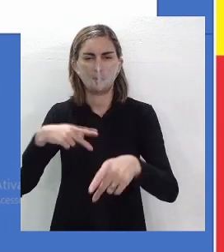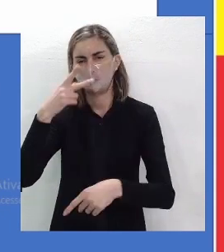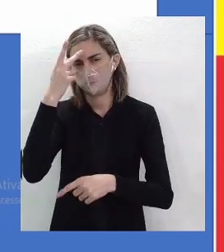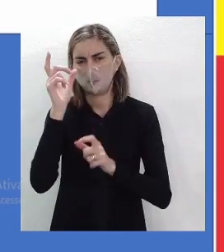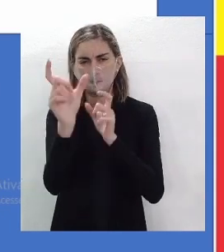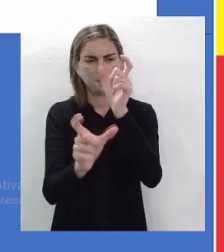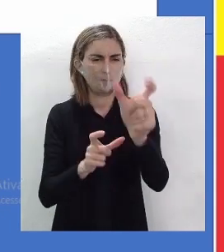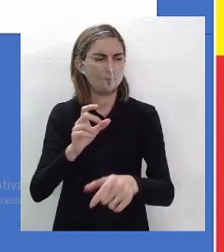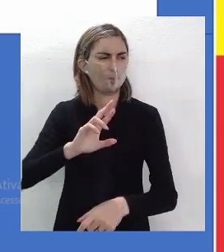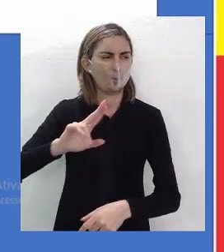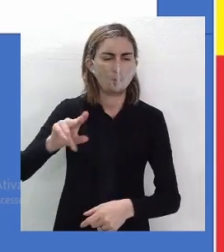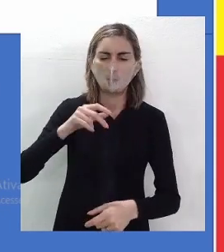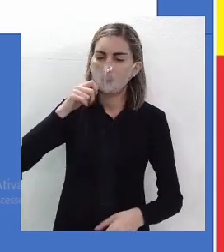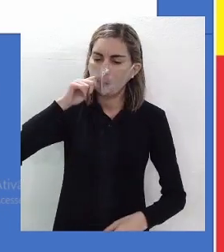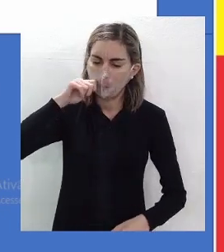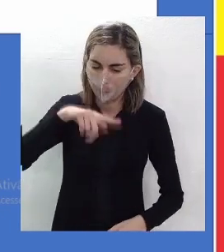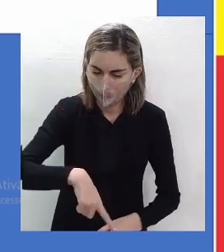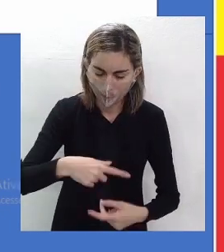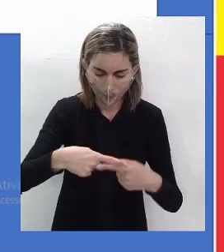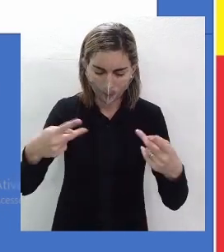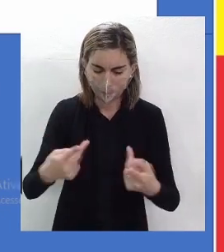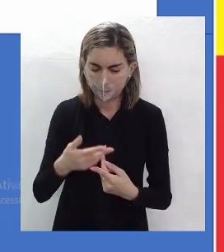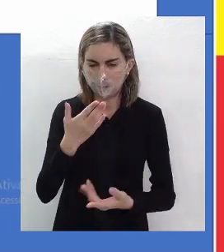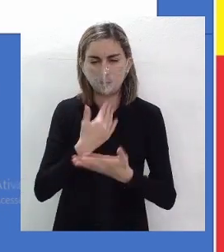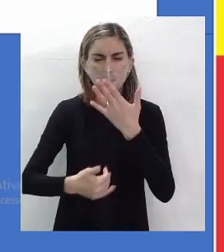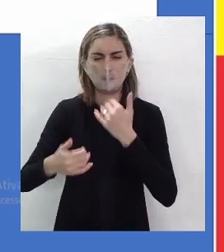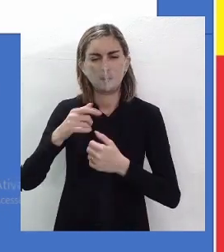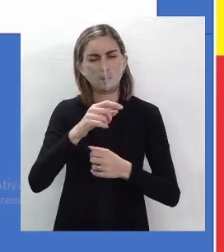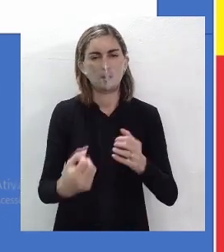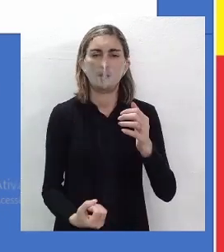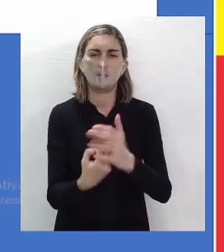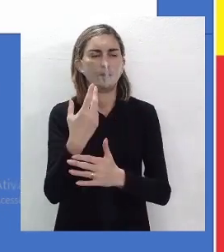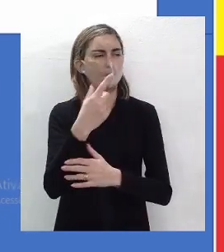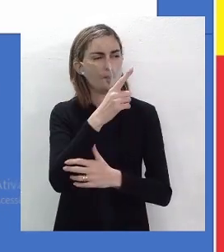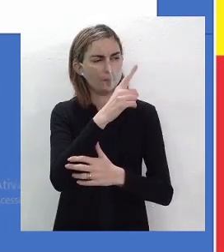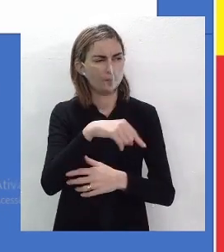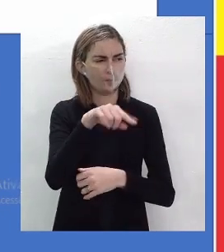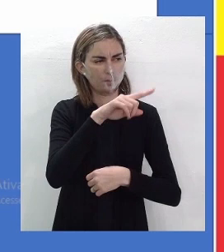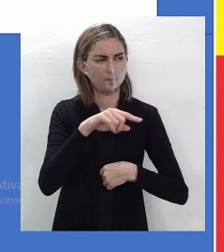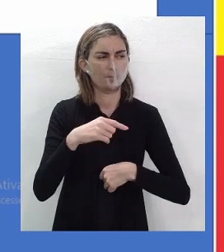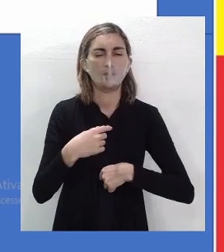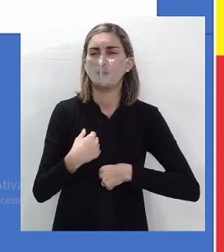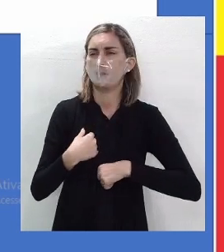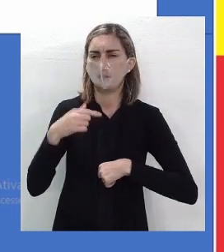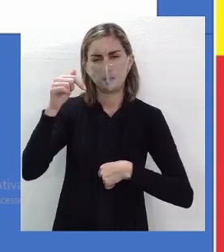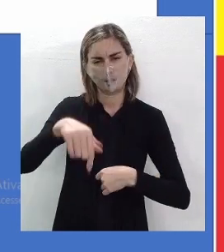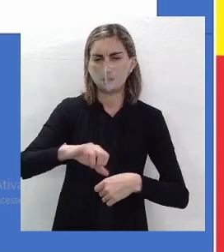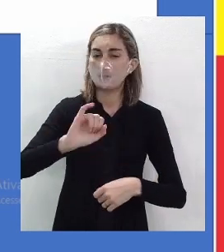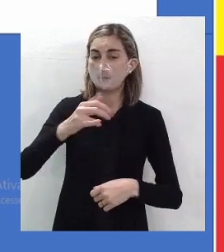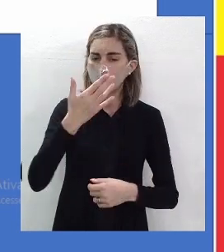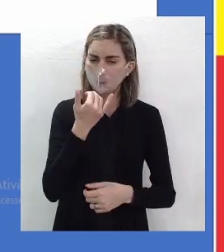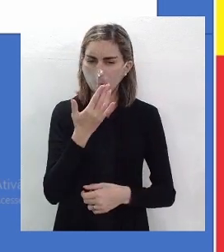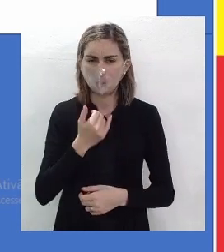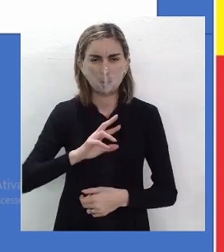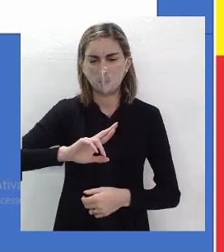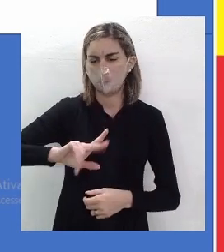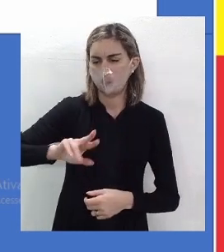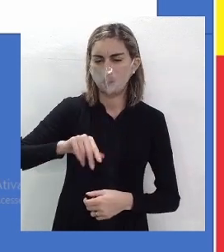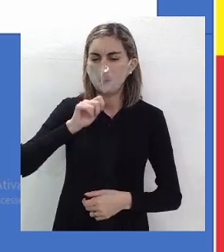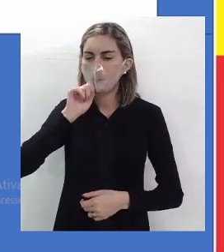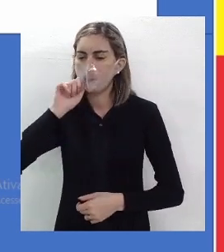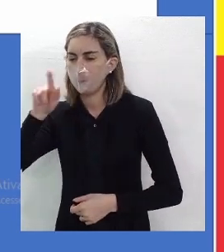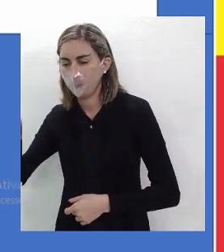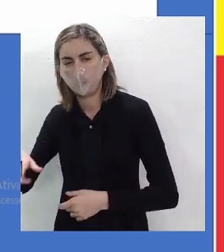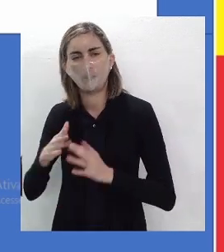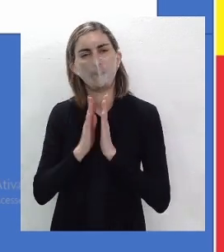Não se cospe no prato que comeu, e criei essa seguinte obra, olha aí, ó. Aqui se come e não se cospe.